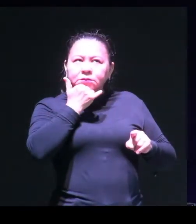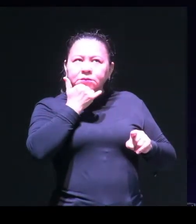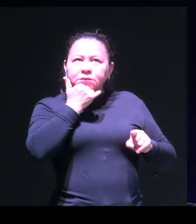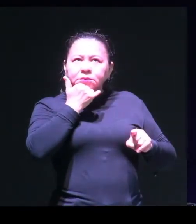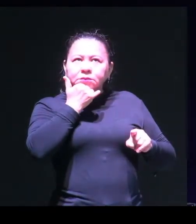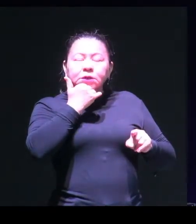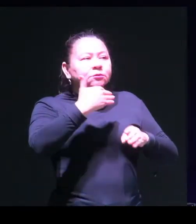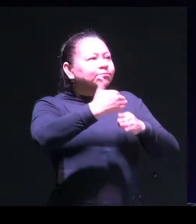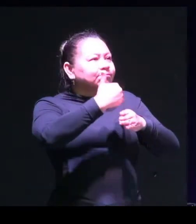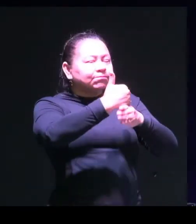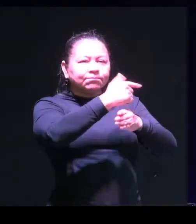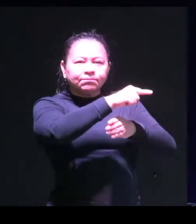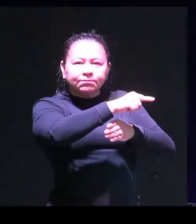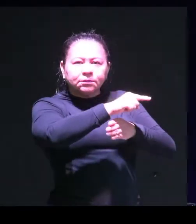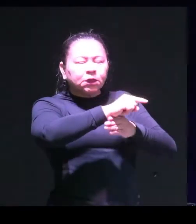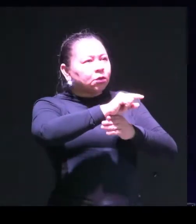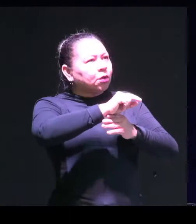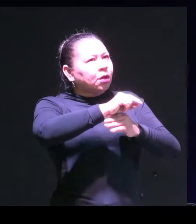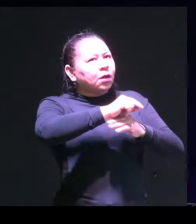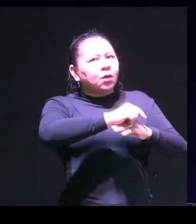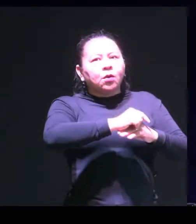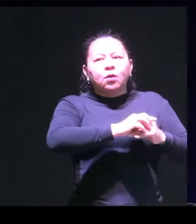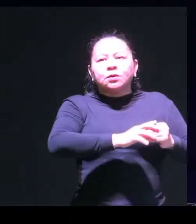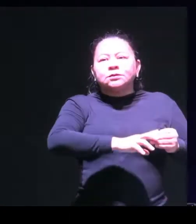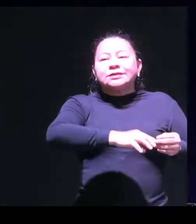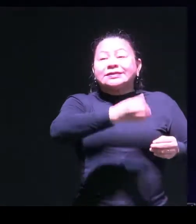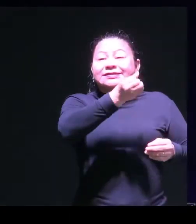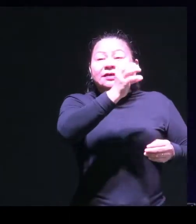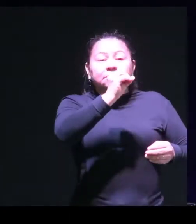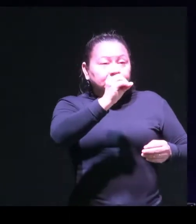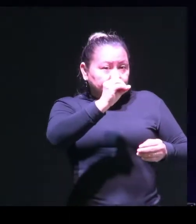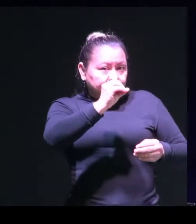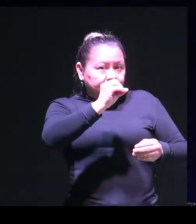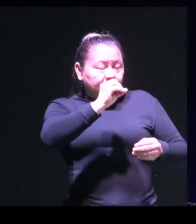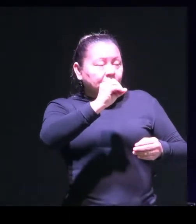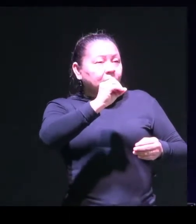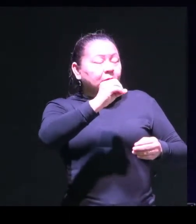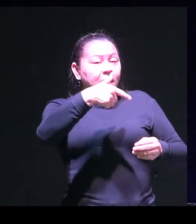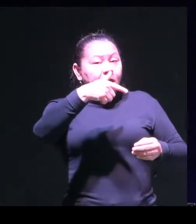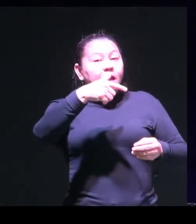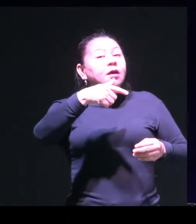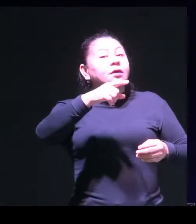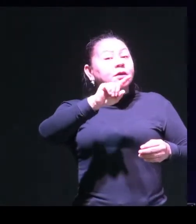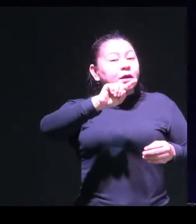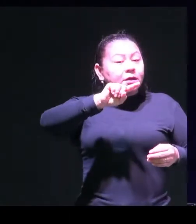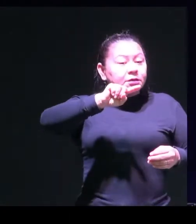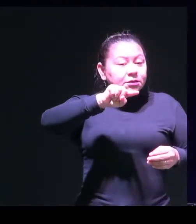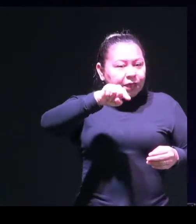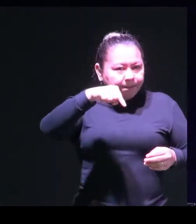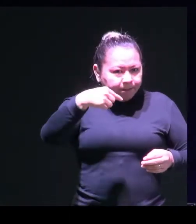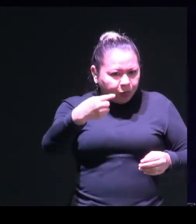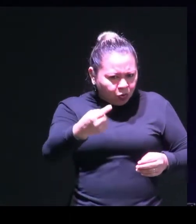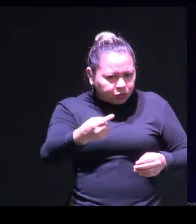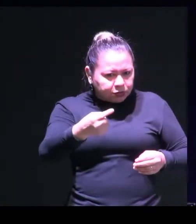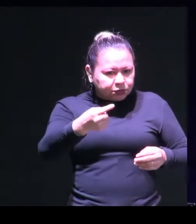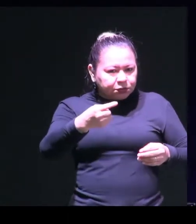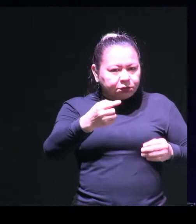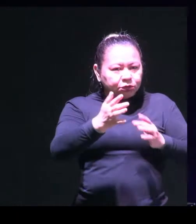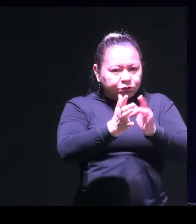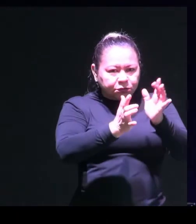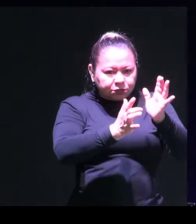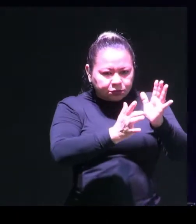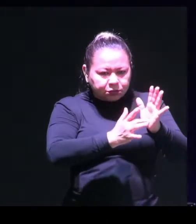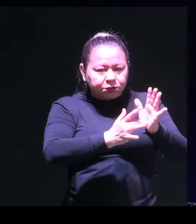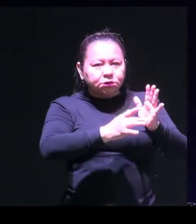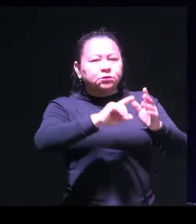Essa reforma só terminou no ano 64 depois de Cristo. E no ano 70 ele foi destruído